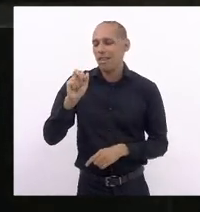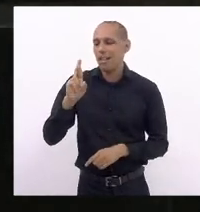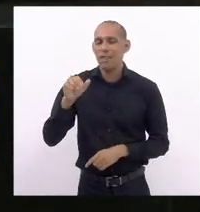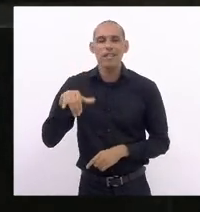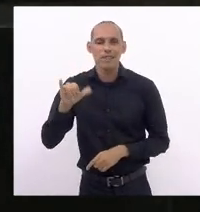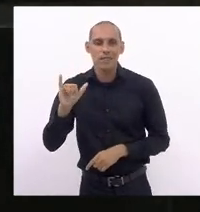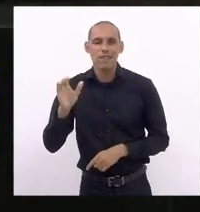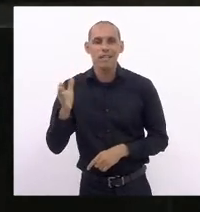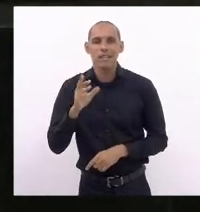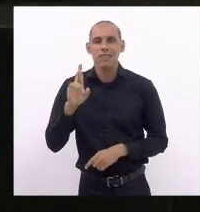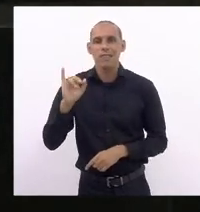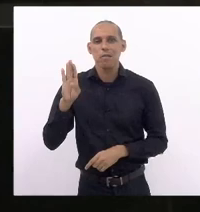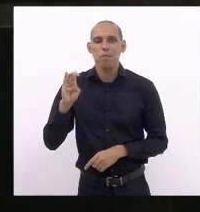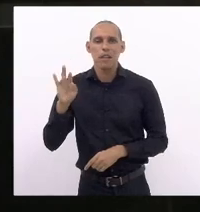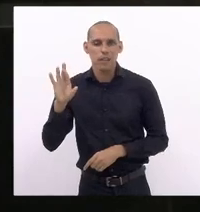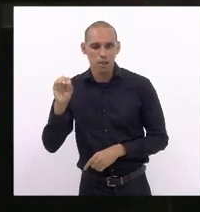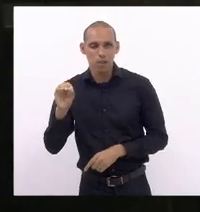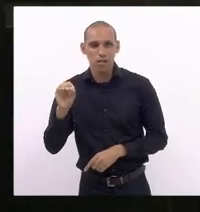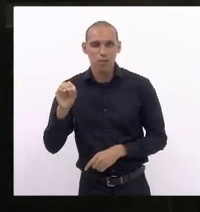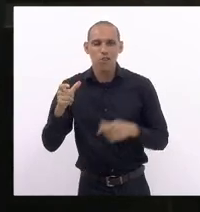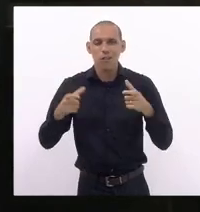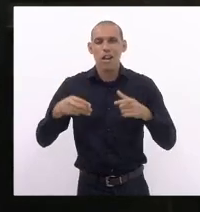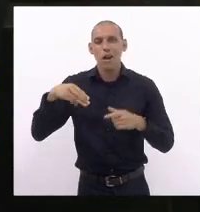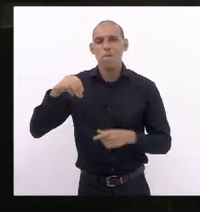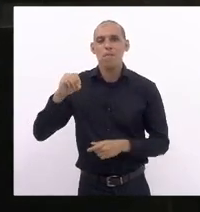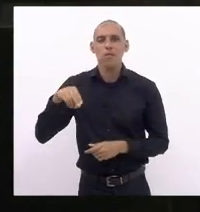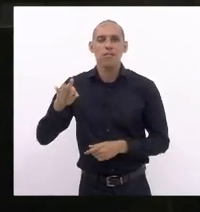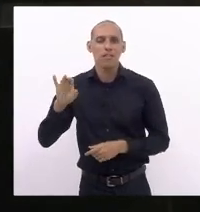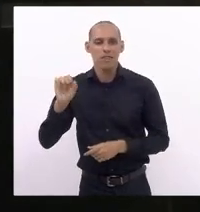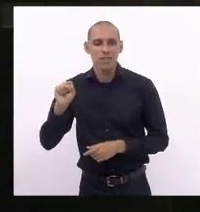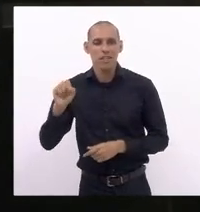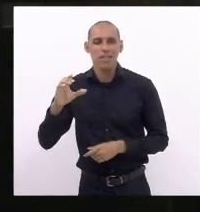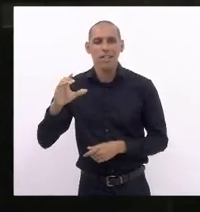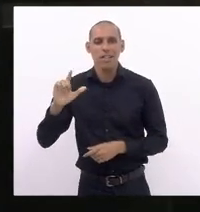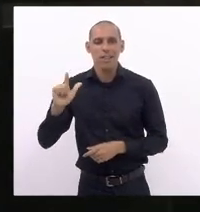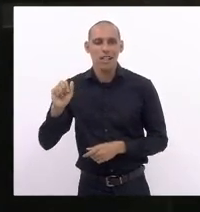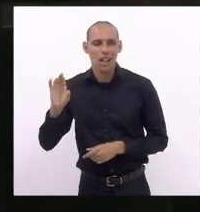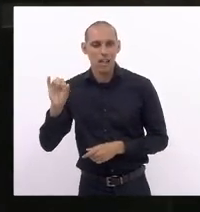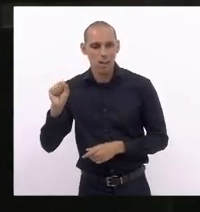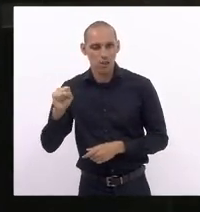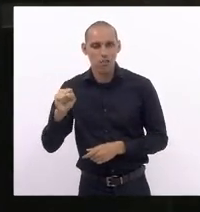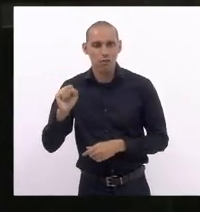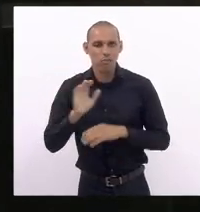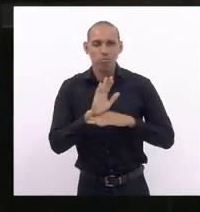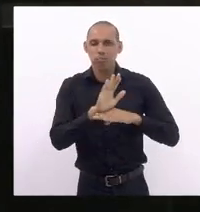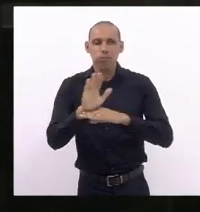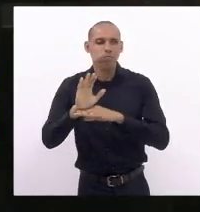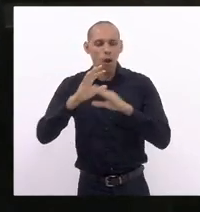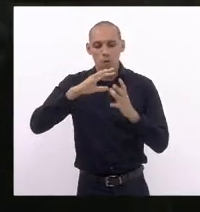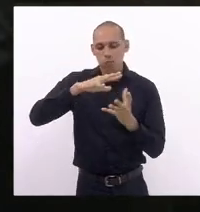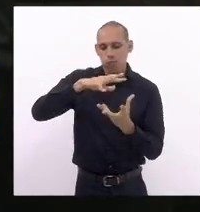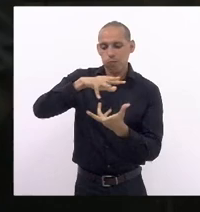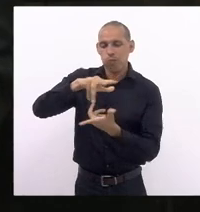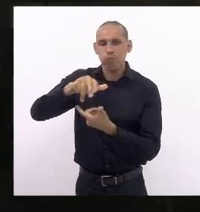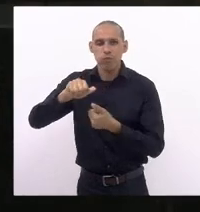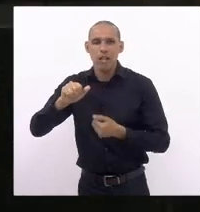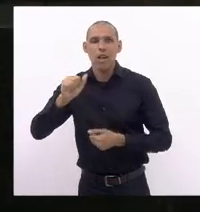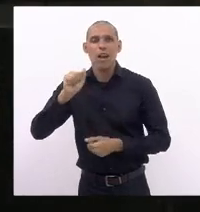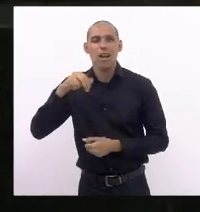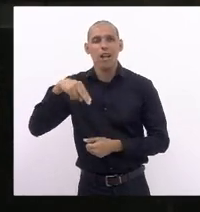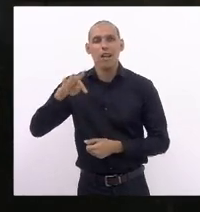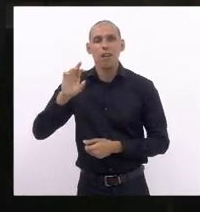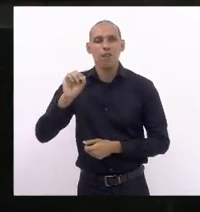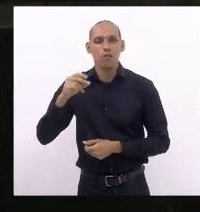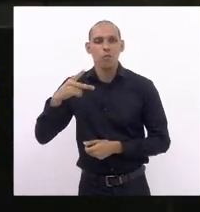que de Montes Claros para o mundo deu uma contribuição absolutamente inapagável à antropologia,